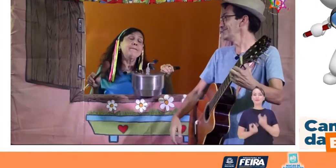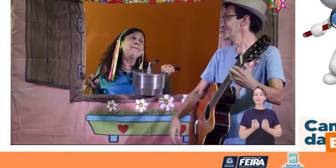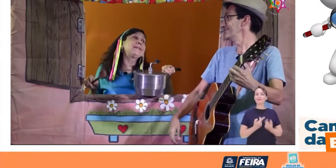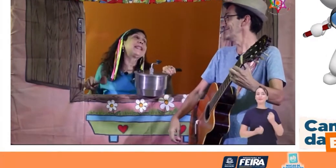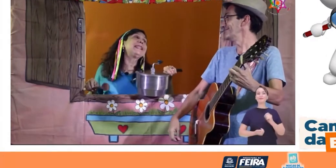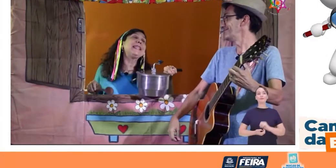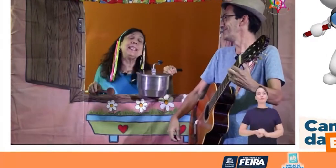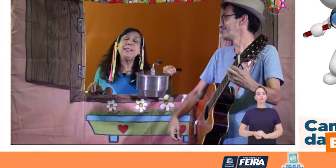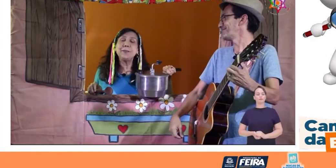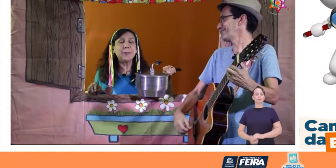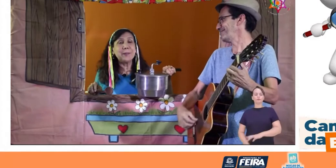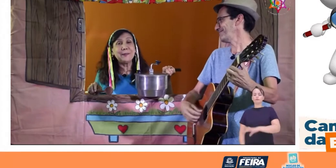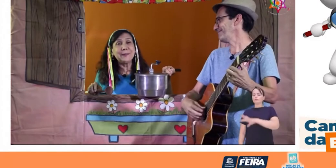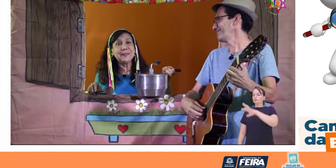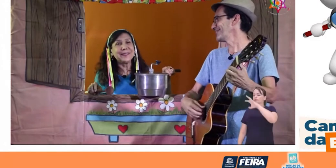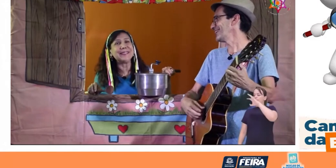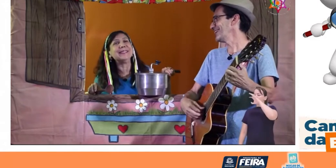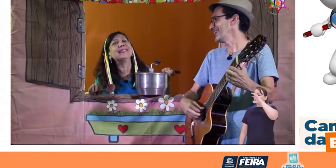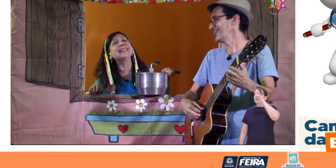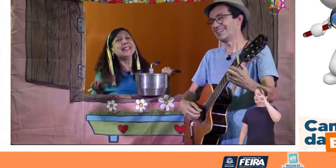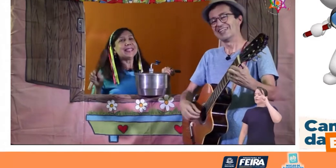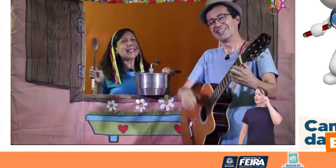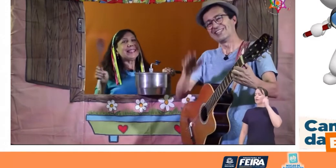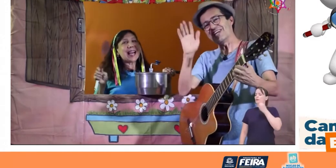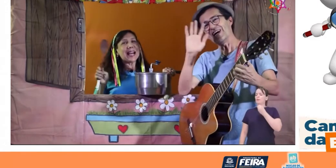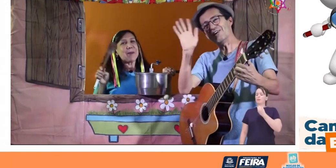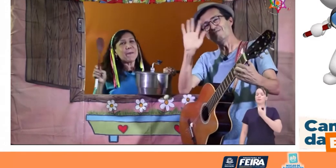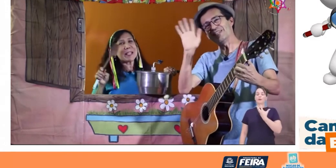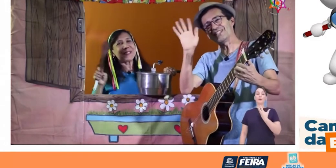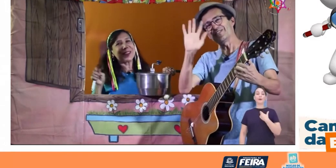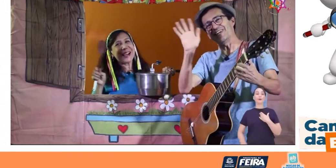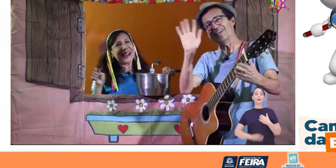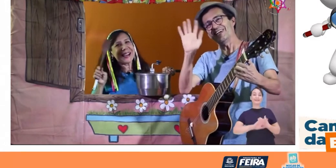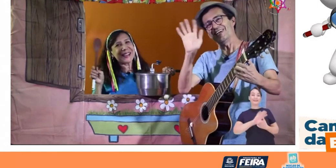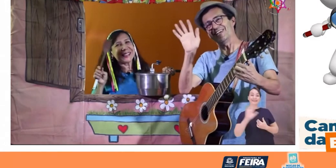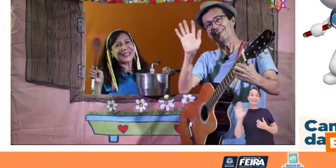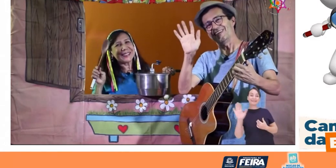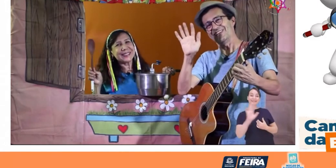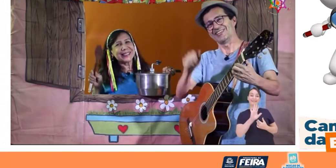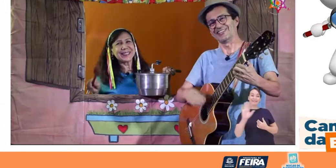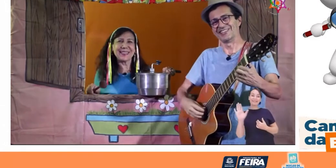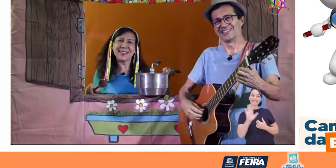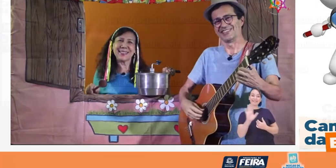Que cheirinho bom, né? Tchau, pessoal!